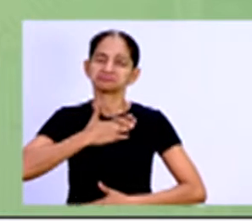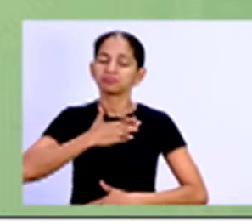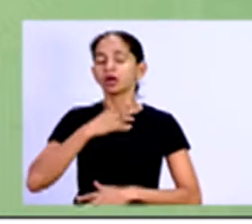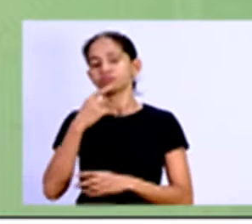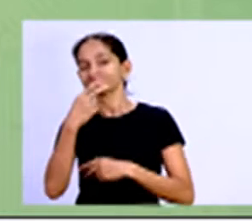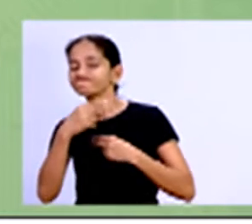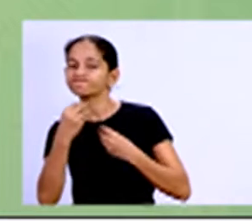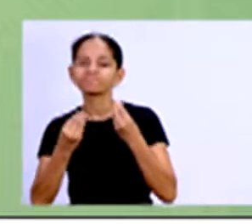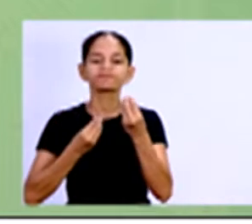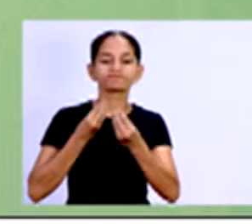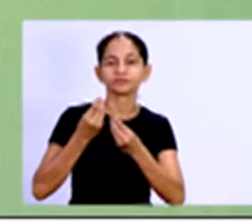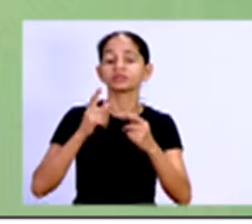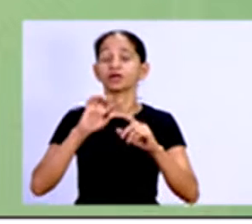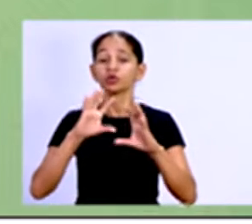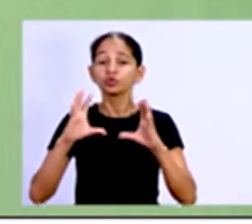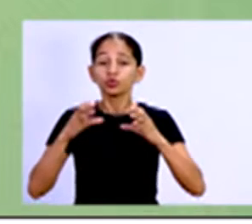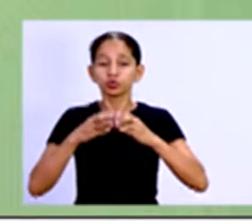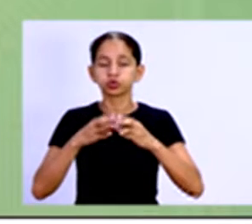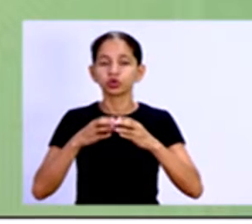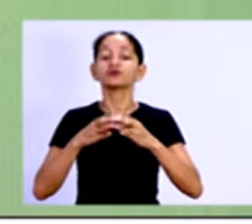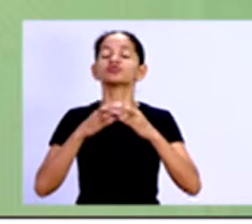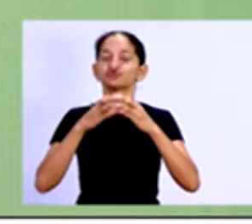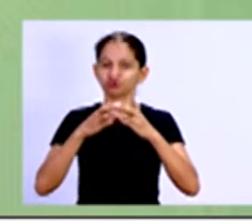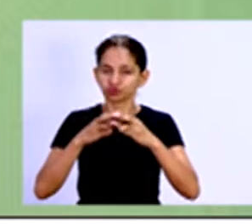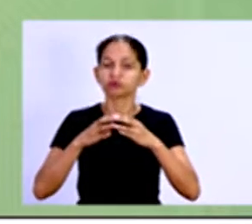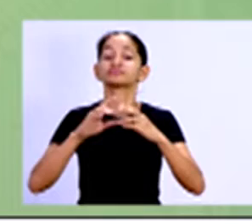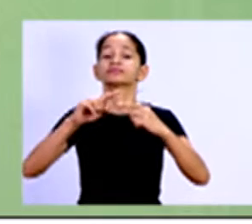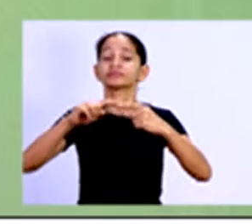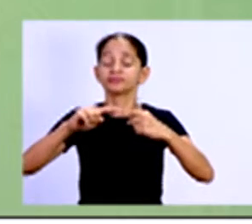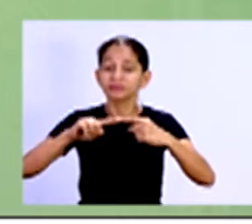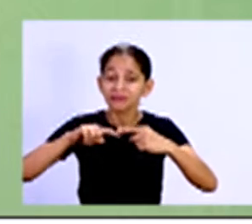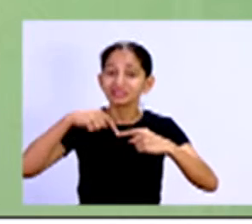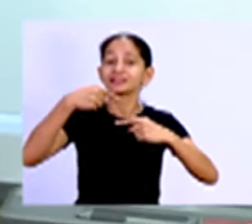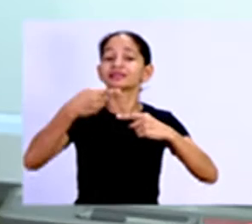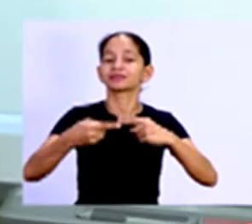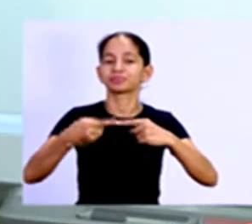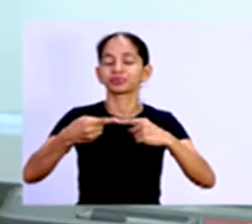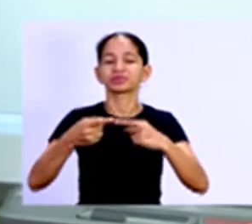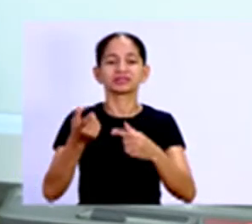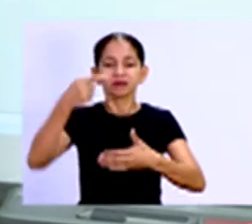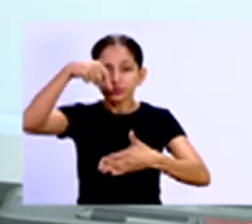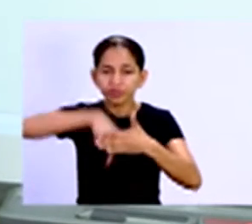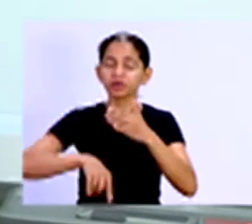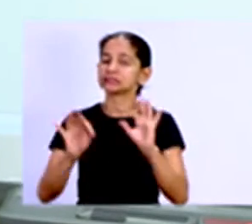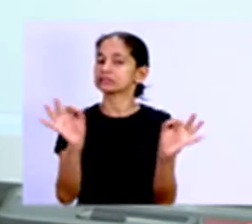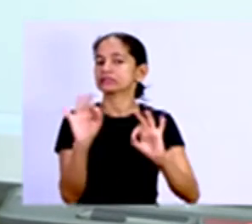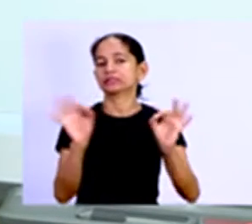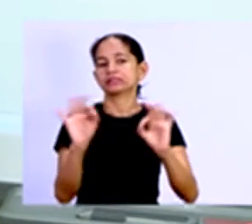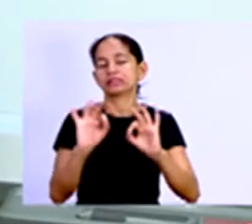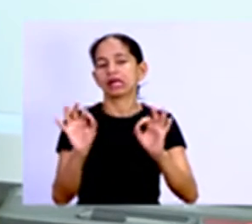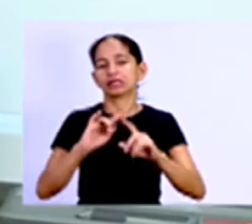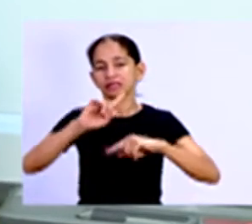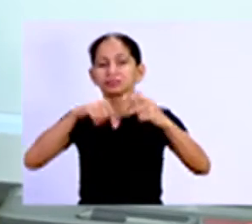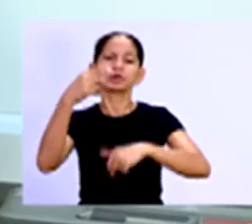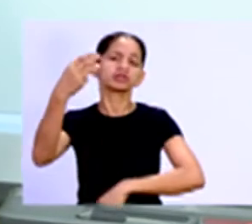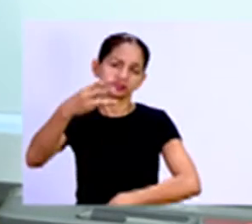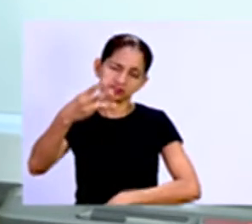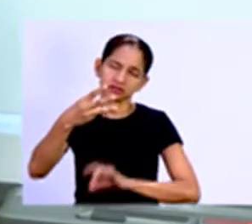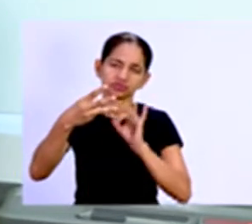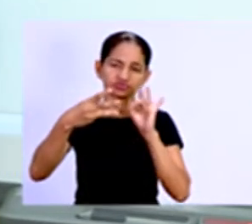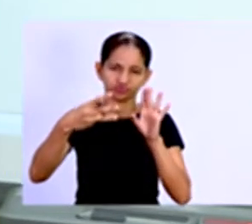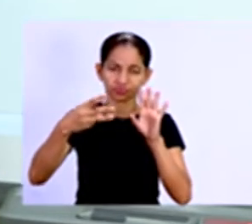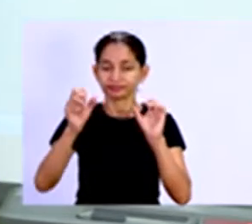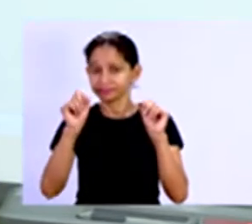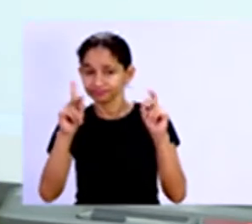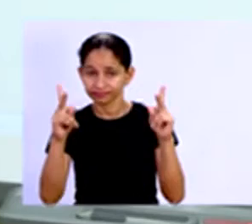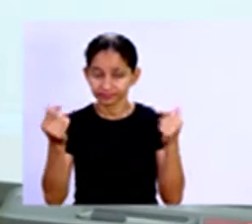sua continuidade. Esse item 2 a gente ainda não vai entrar muito em detalhes nele, vamos deixar isso para a unidade 3 efetivamente.